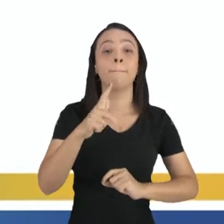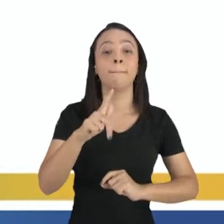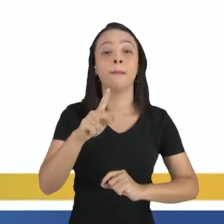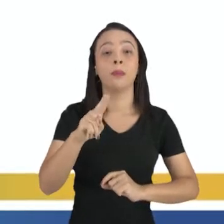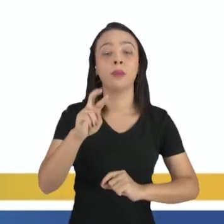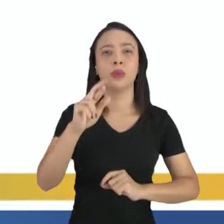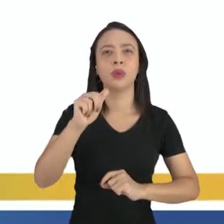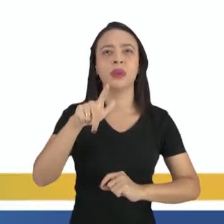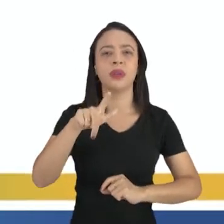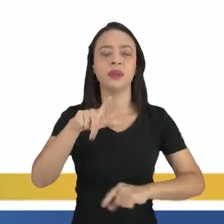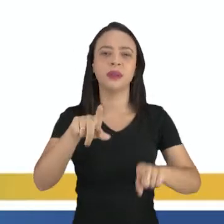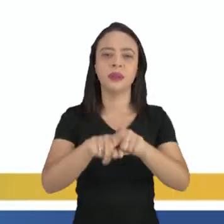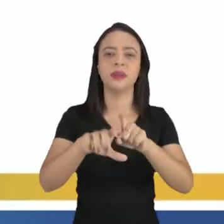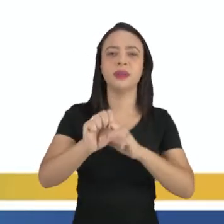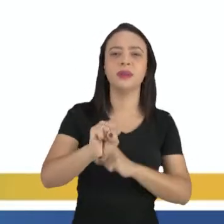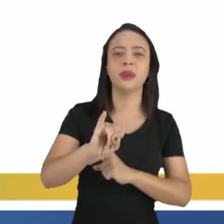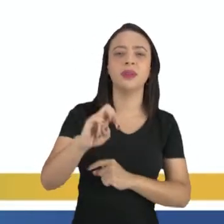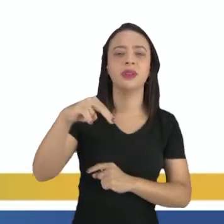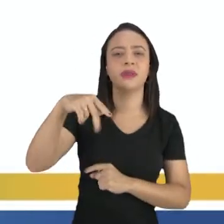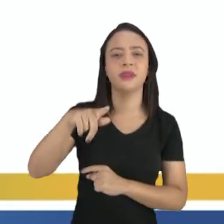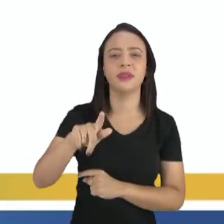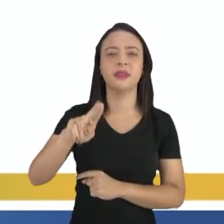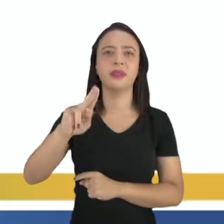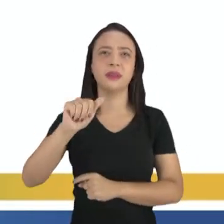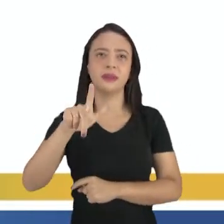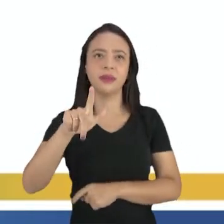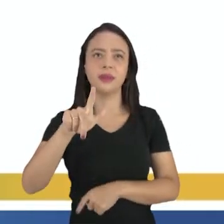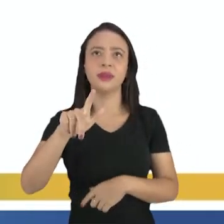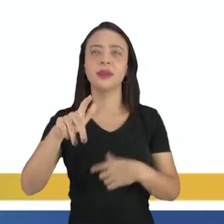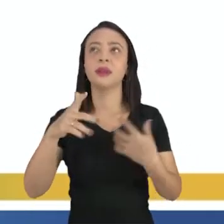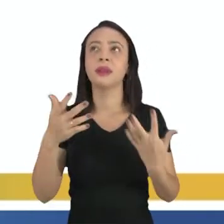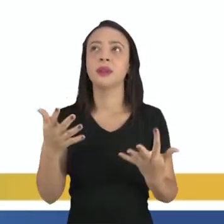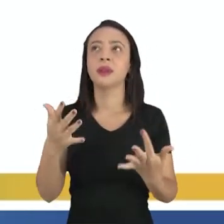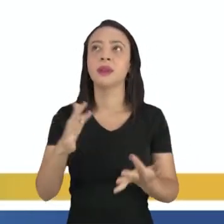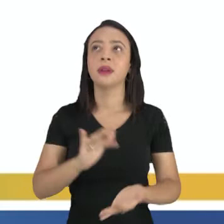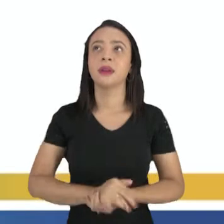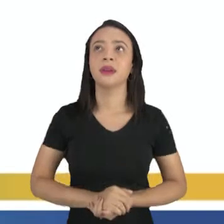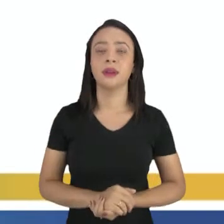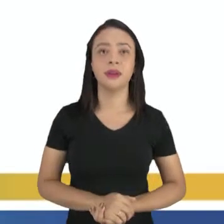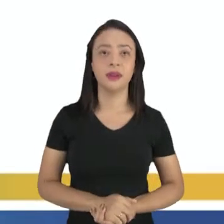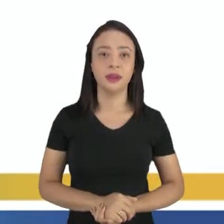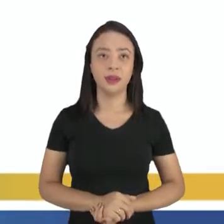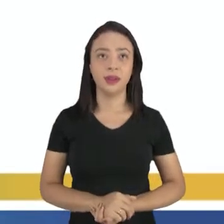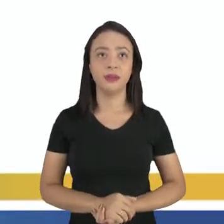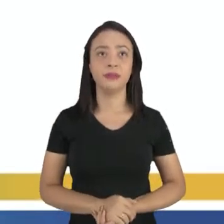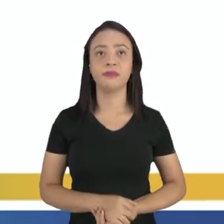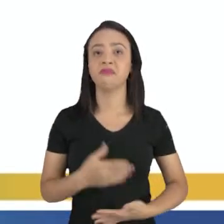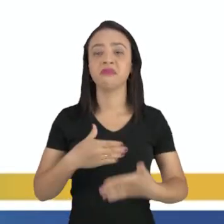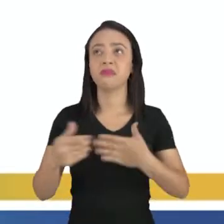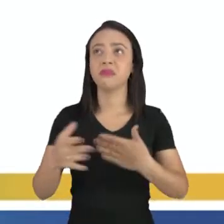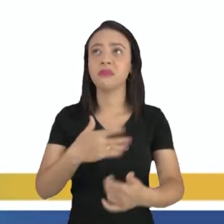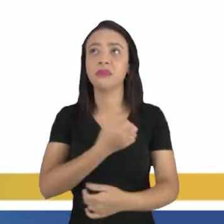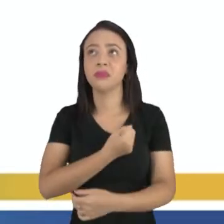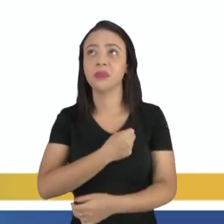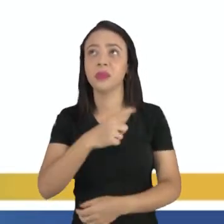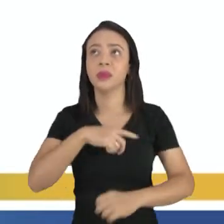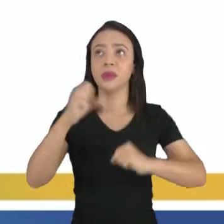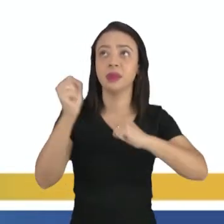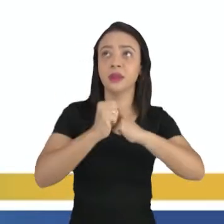forma singular. Ou seja, você pode usar qualquer numeral com esse substantivo. Olha o exemplo